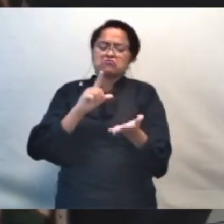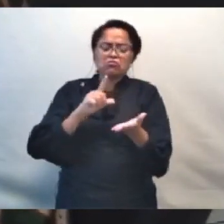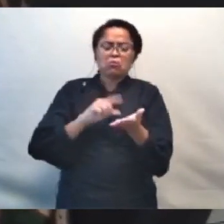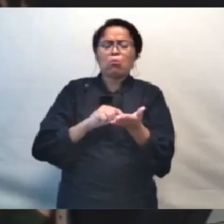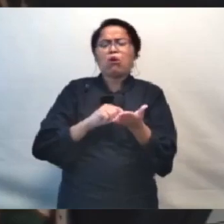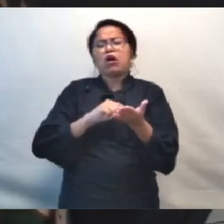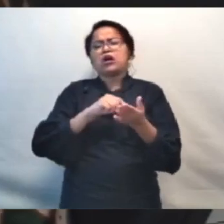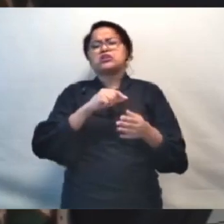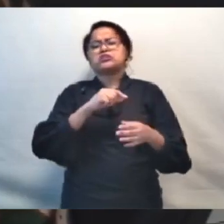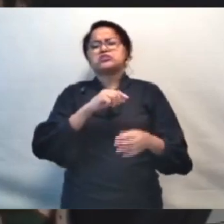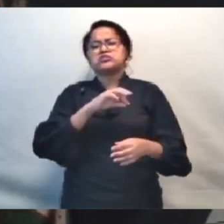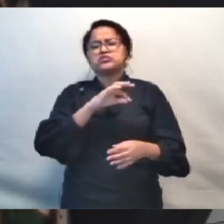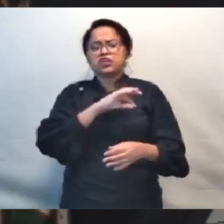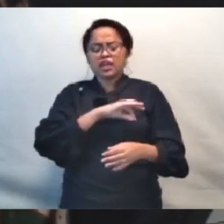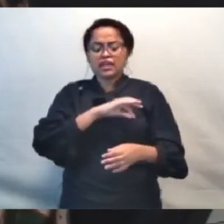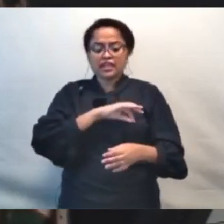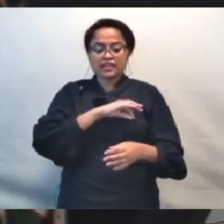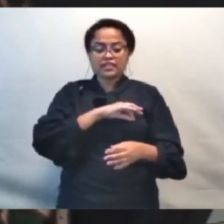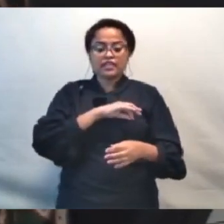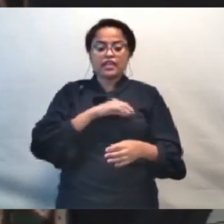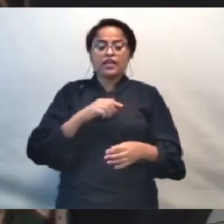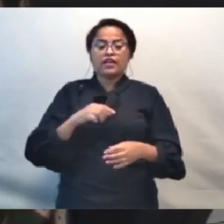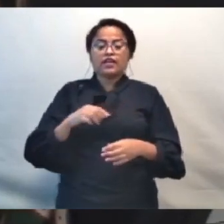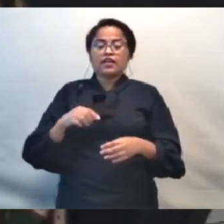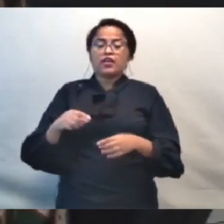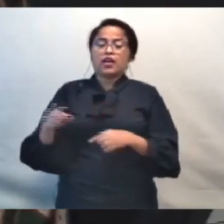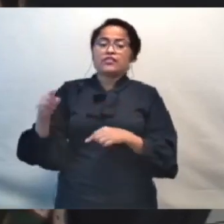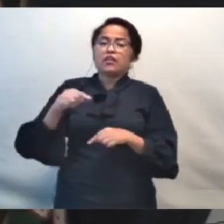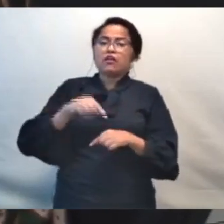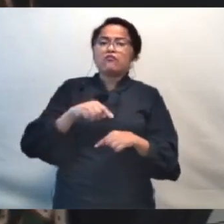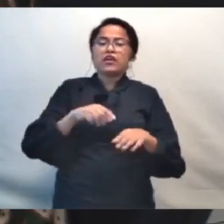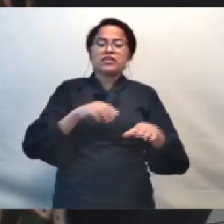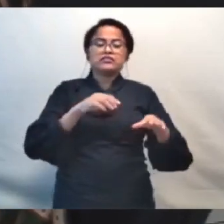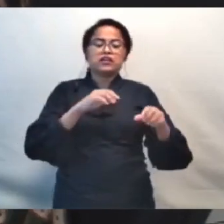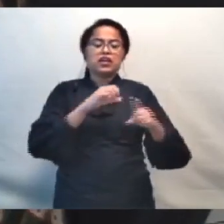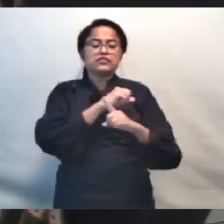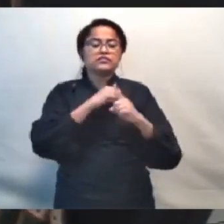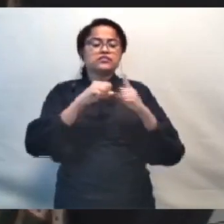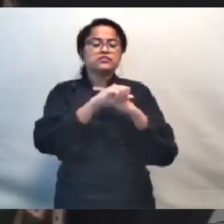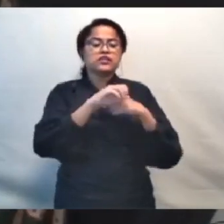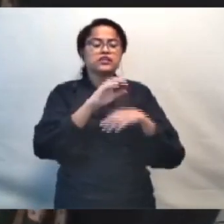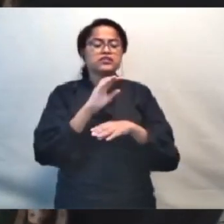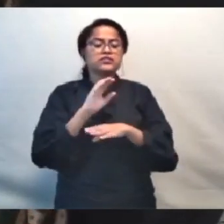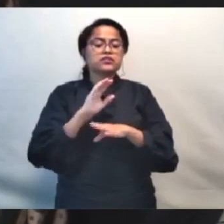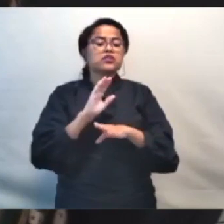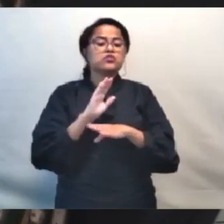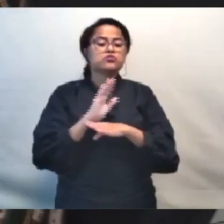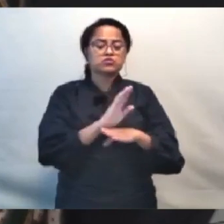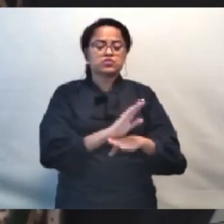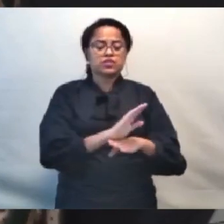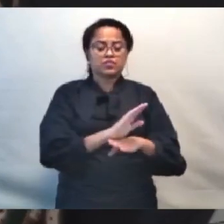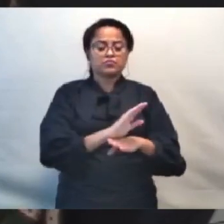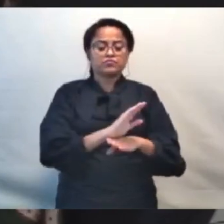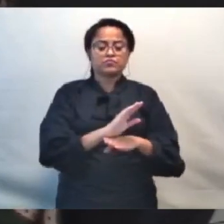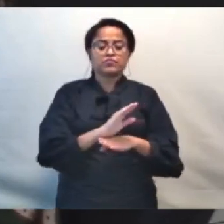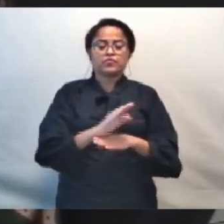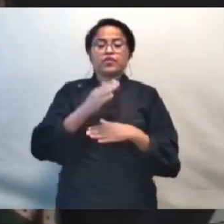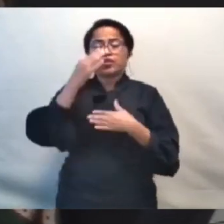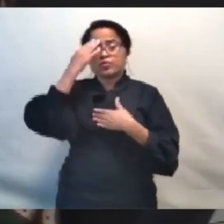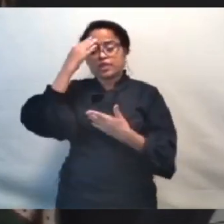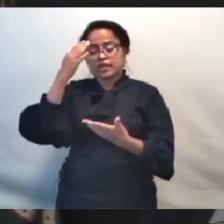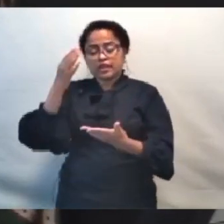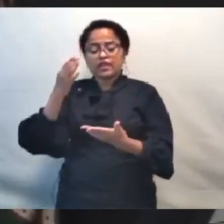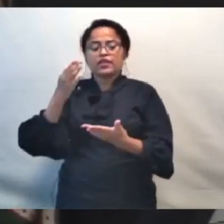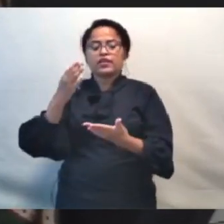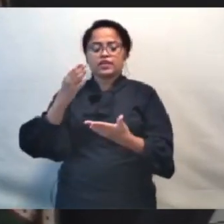assistência social, porque é muito importante. Às vezes, tem crianças que não têm um sapato e não têm uma mochila. Muito obrigada, viu, secretário. Aí falta,